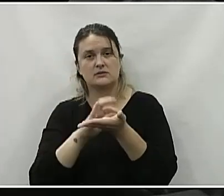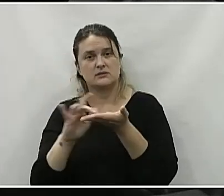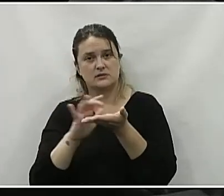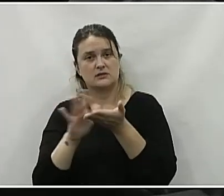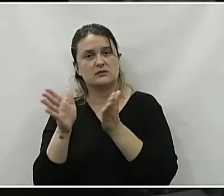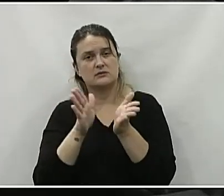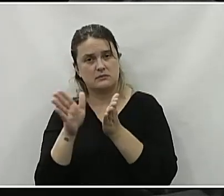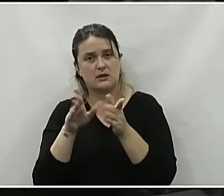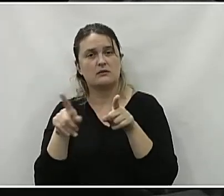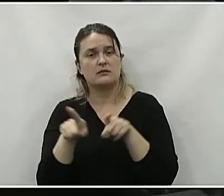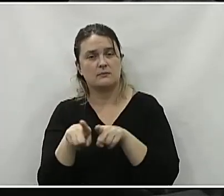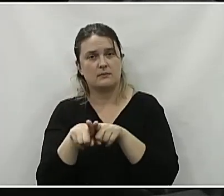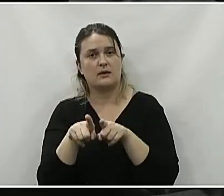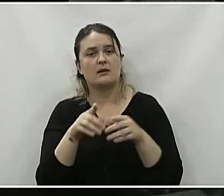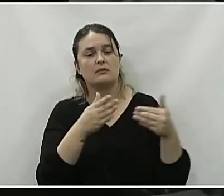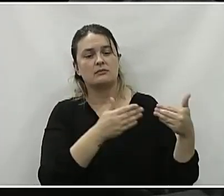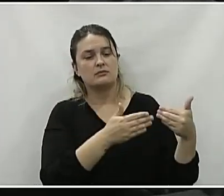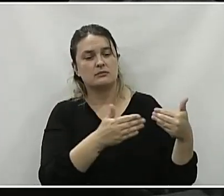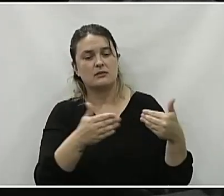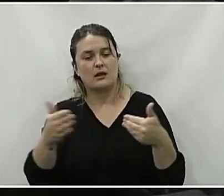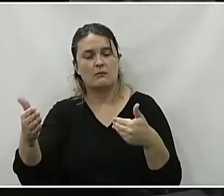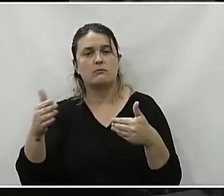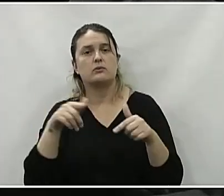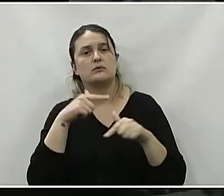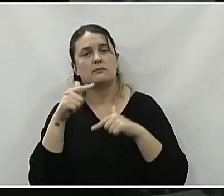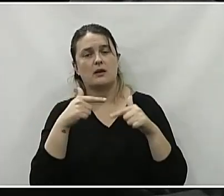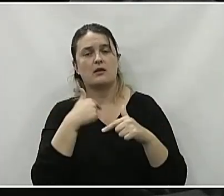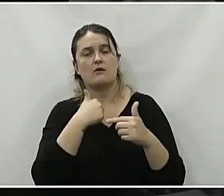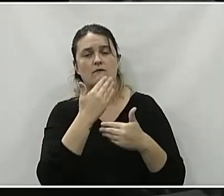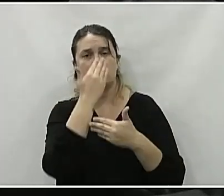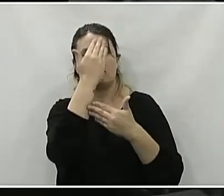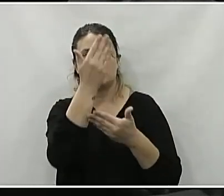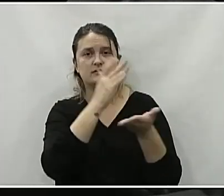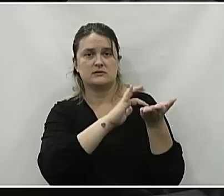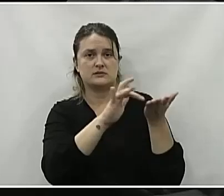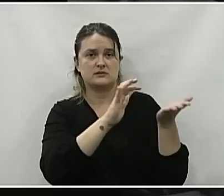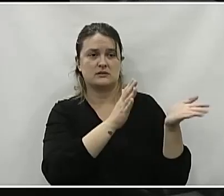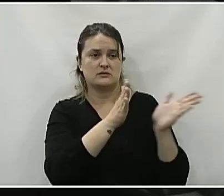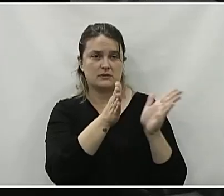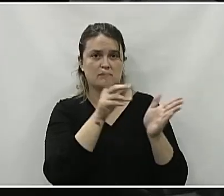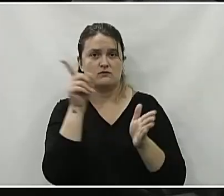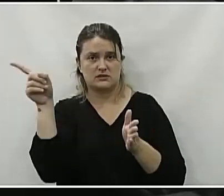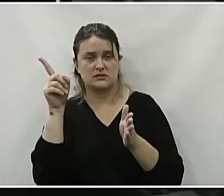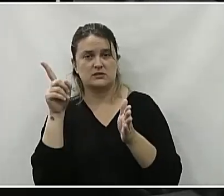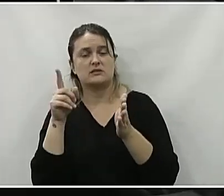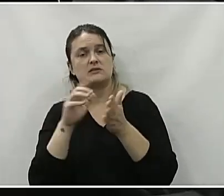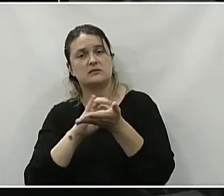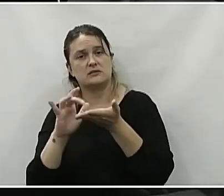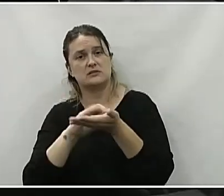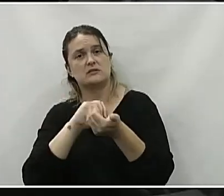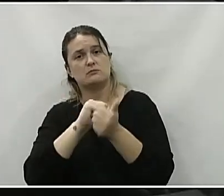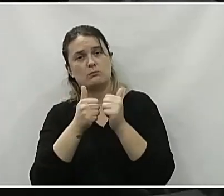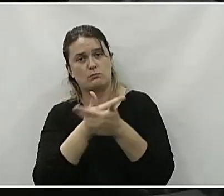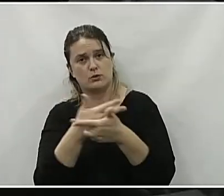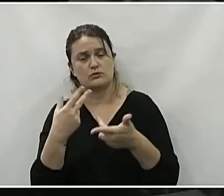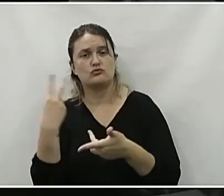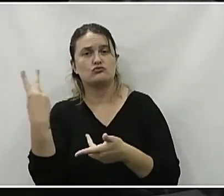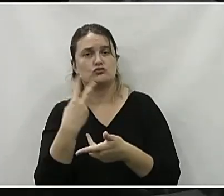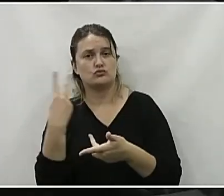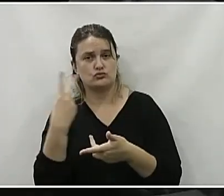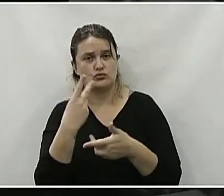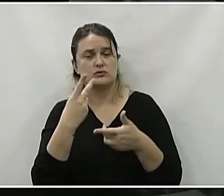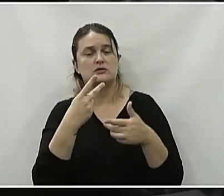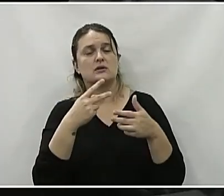Secretaria de Acessibilidade, no período que lá estivemos, tanto eu à frente da Secretaria de Acessibilidade e você à frente da Secretaria Municipal de Esporte. Nós, do